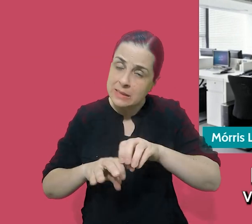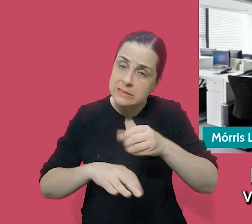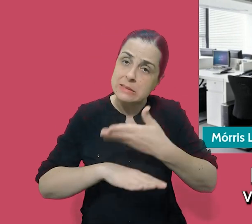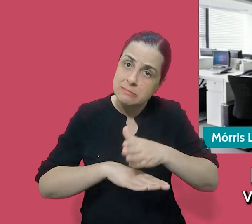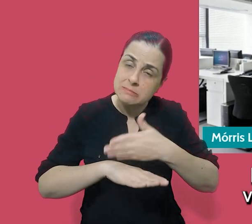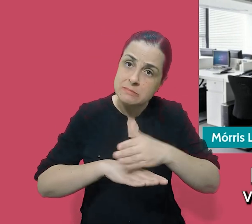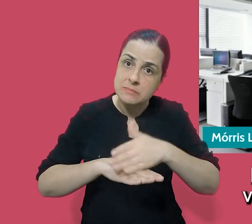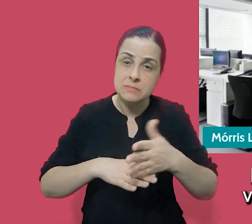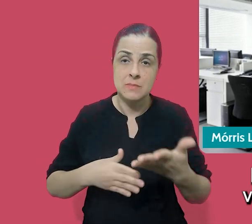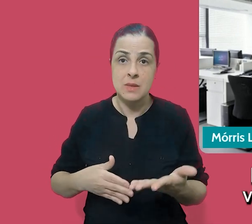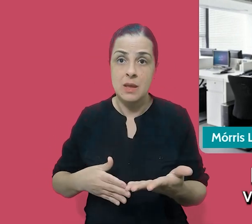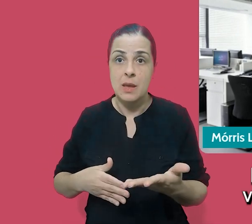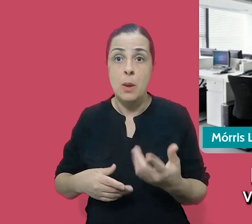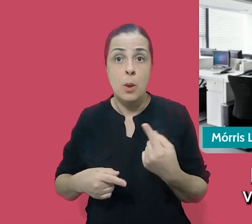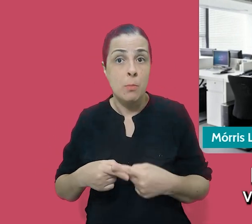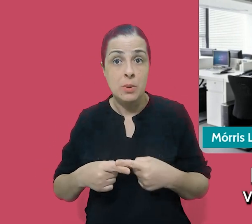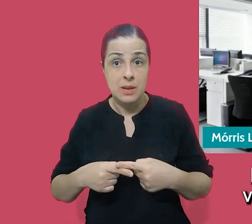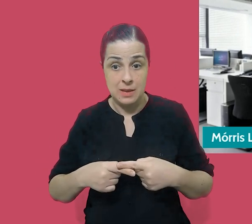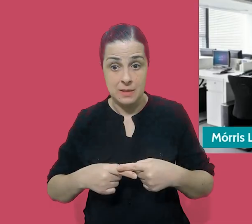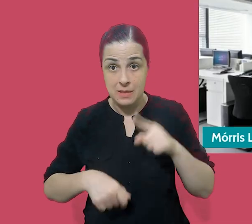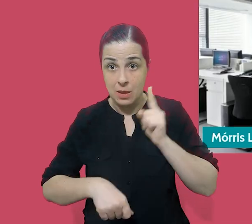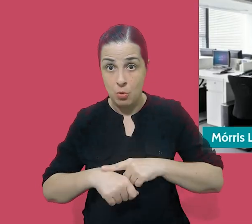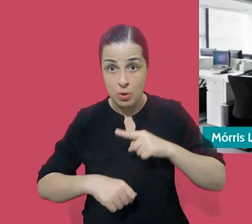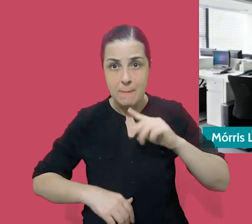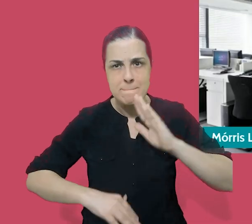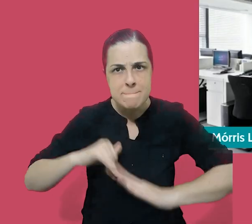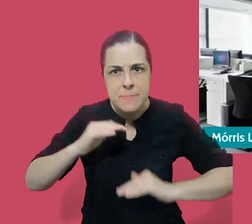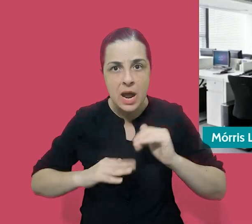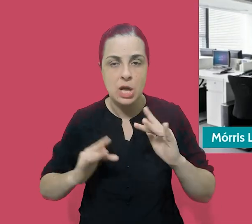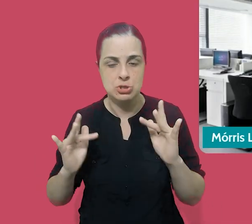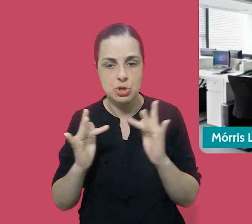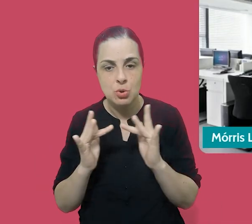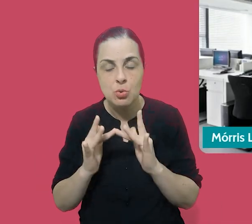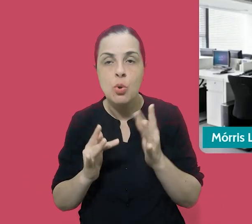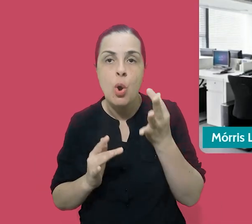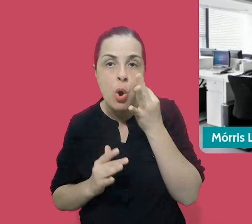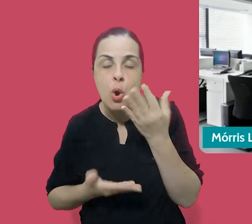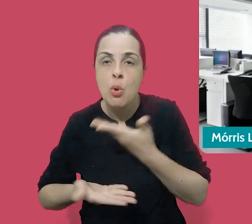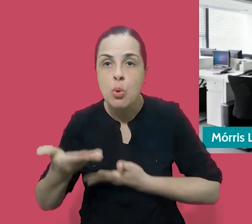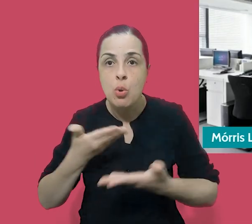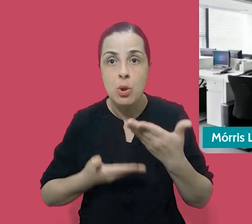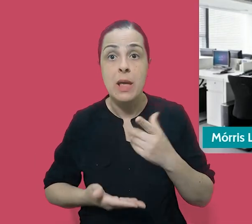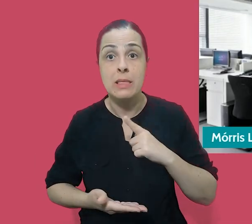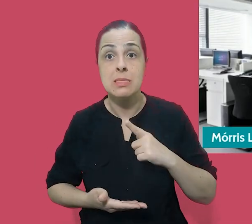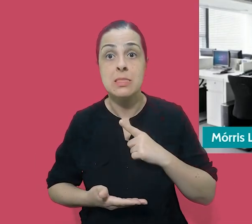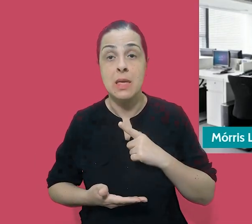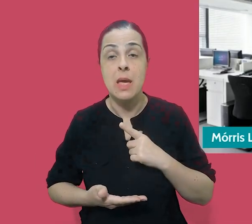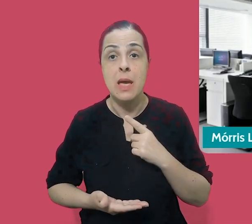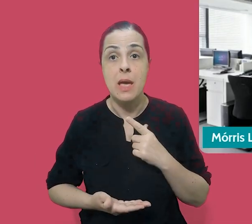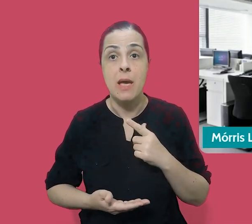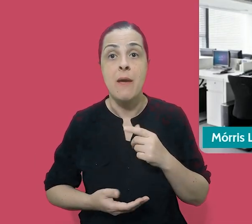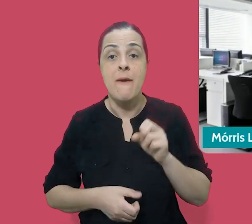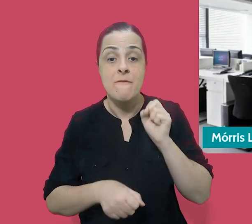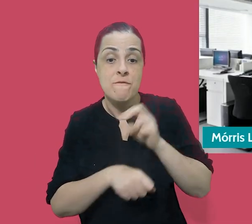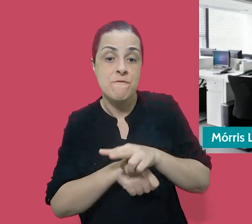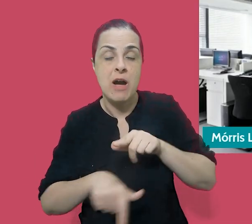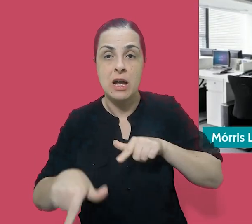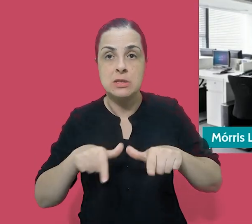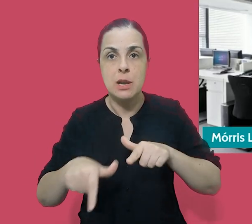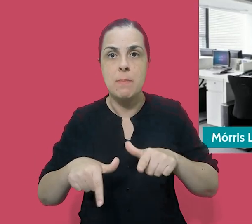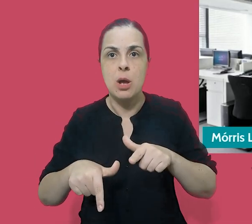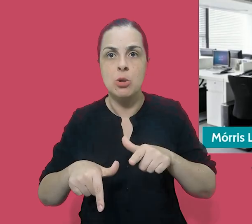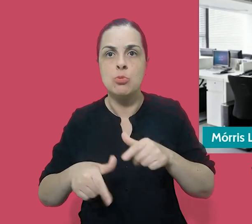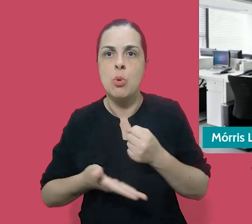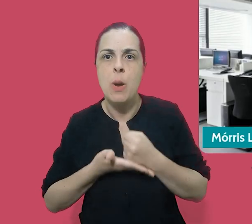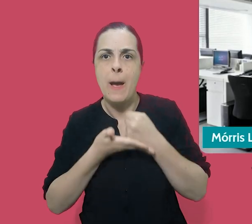porque é ali na prática que você quebra esses vieses. Então, ter vagas afirmativas, trazer para dentro, integrar, que aí